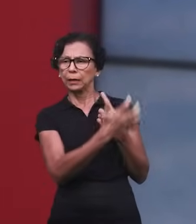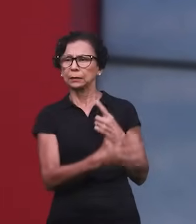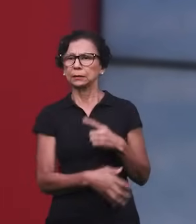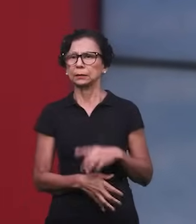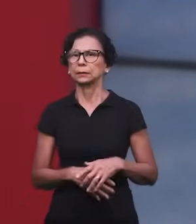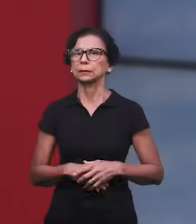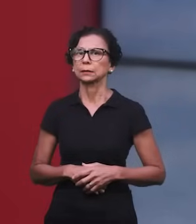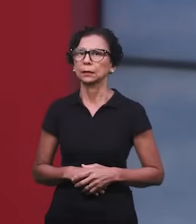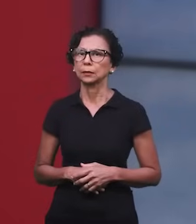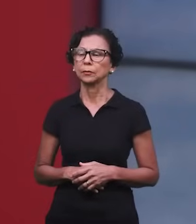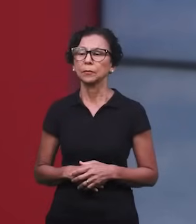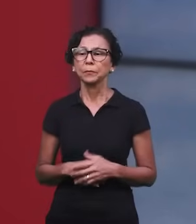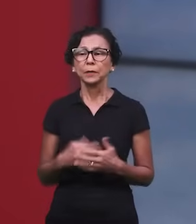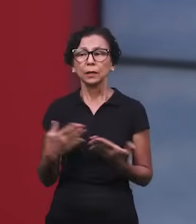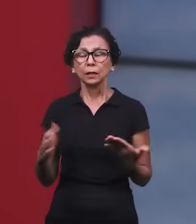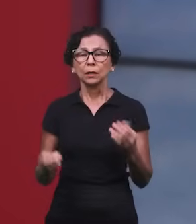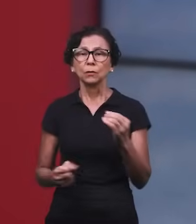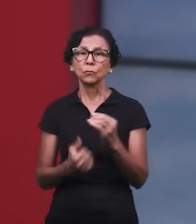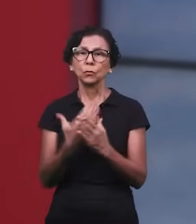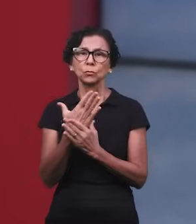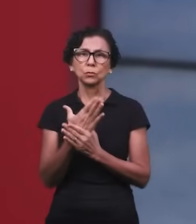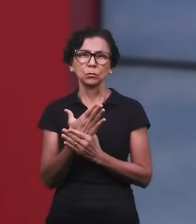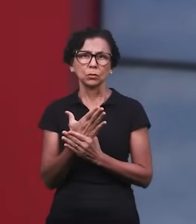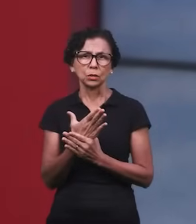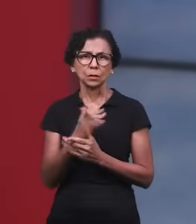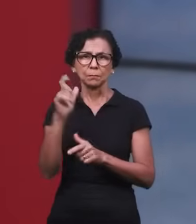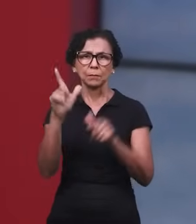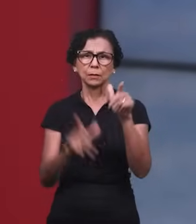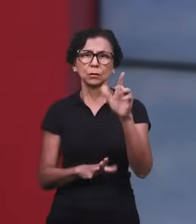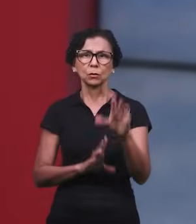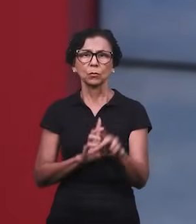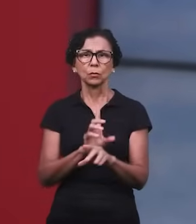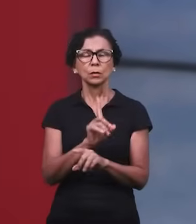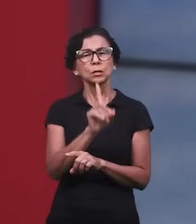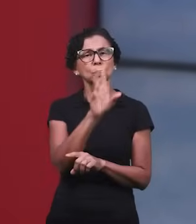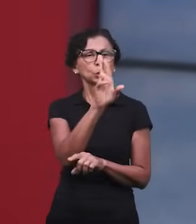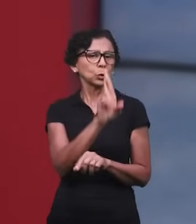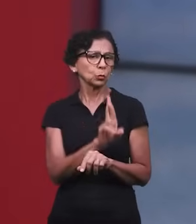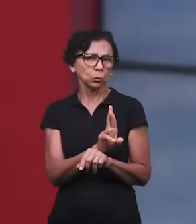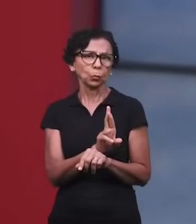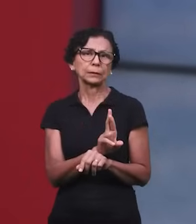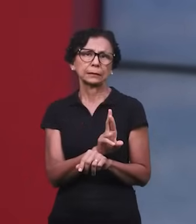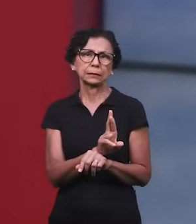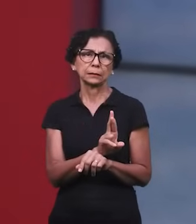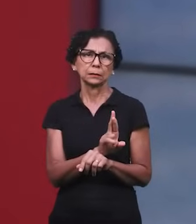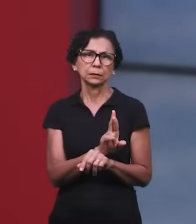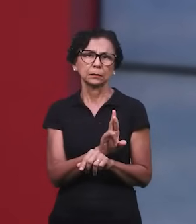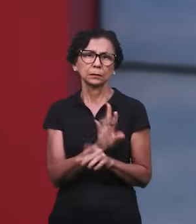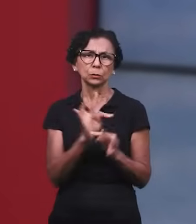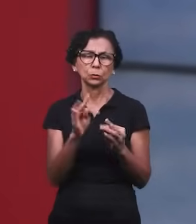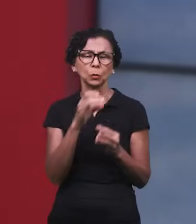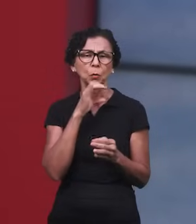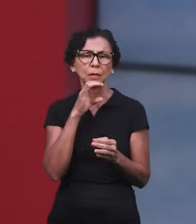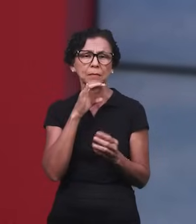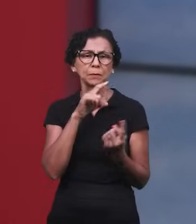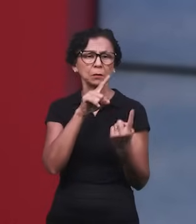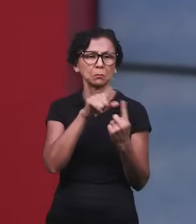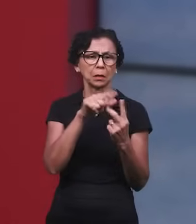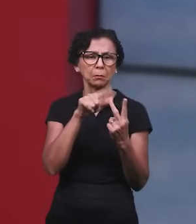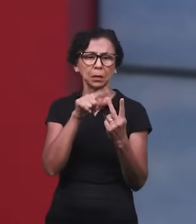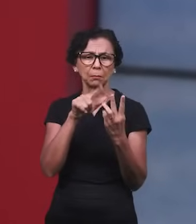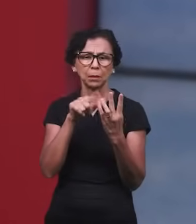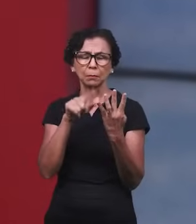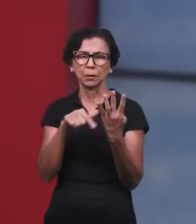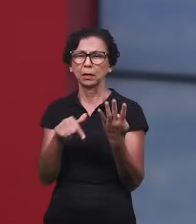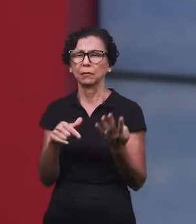próprias concupiscências. Ou seja, os doutores vão surgir aí, vão se multiplicar para tudo. Para tudo quanto é tipo de conhecimento tem um doutor. Então, teoria